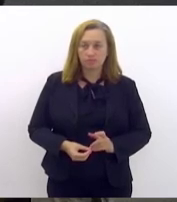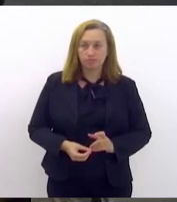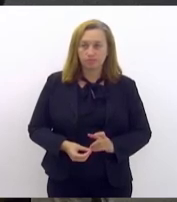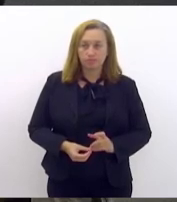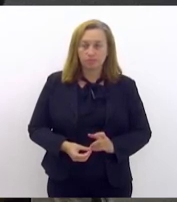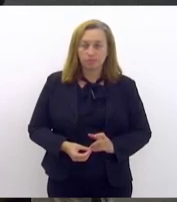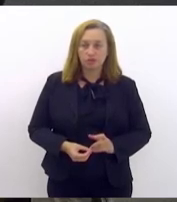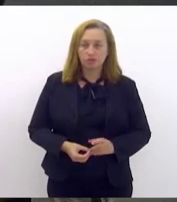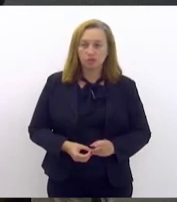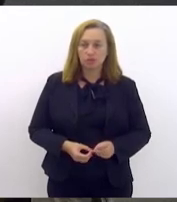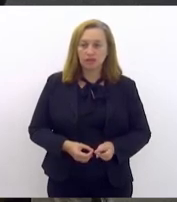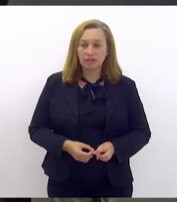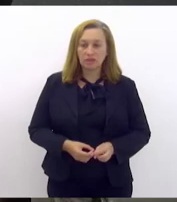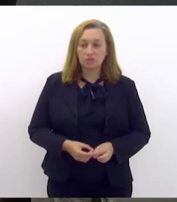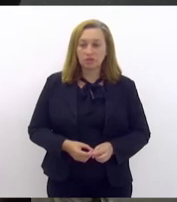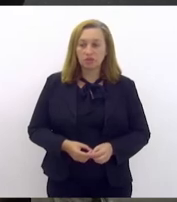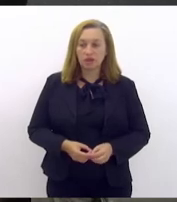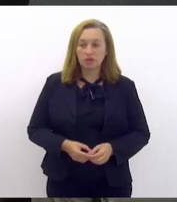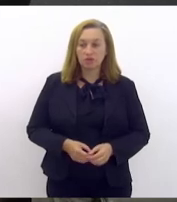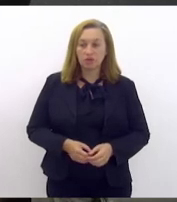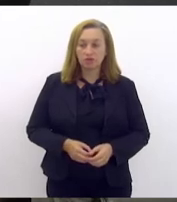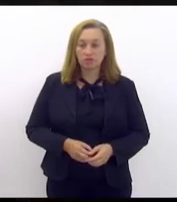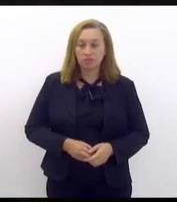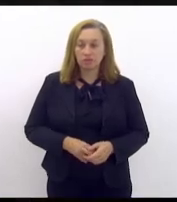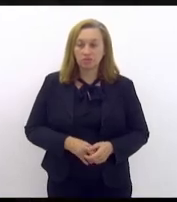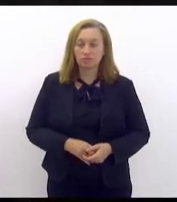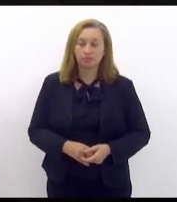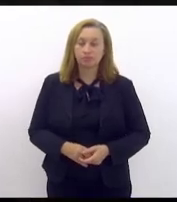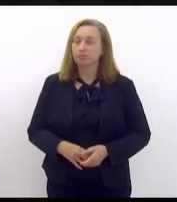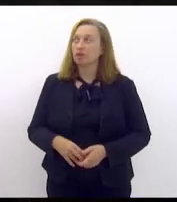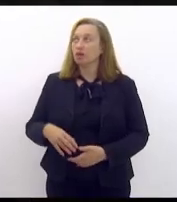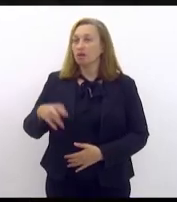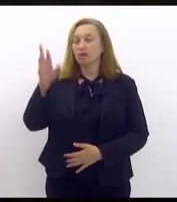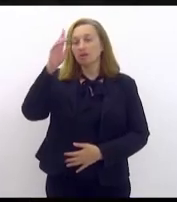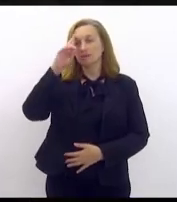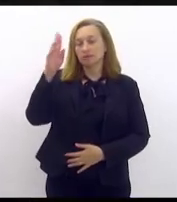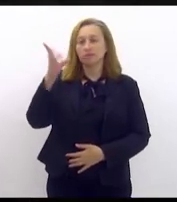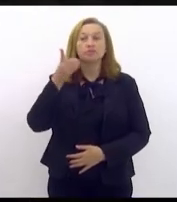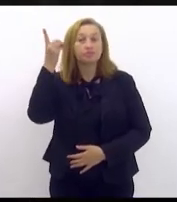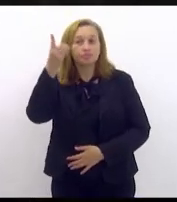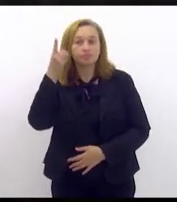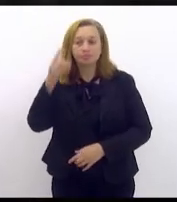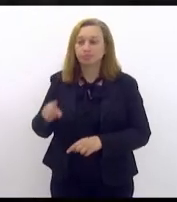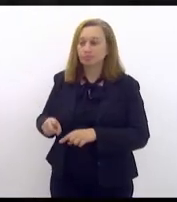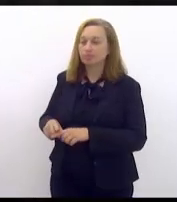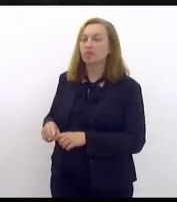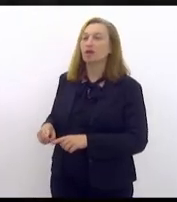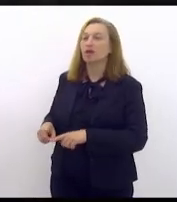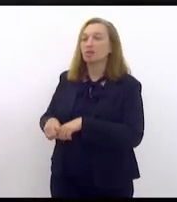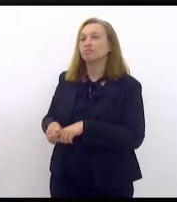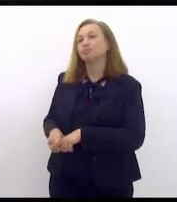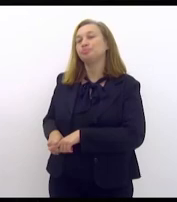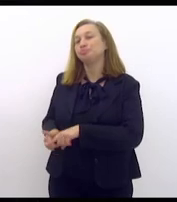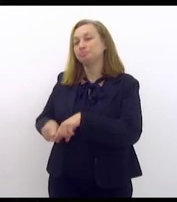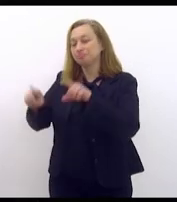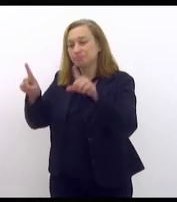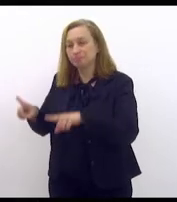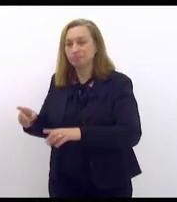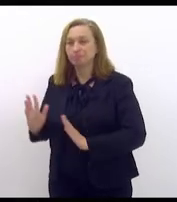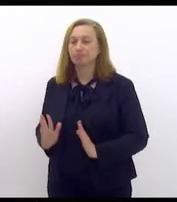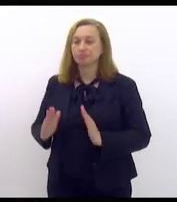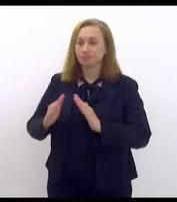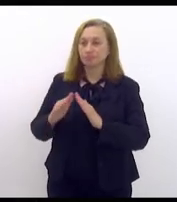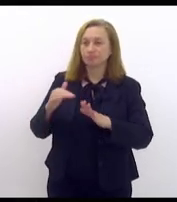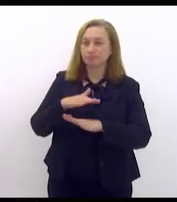Senhor presidente, senhoras e senhores deputados, servidores desta casa, telespectadores da TV Alerge